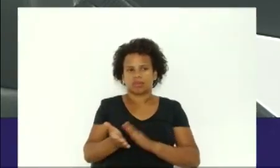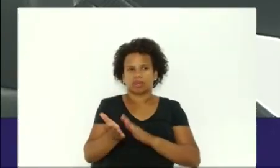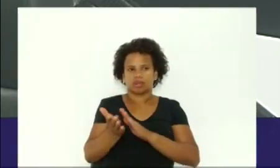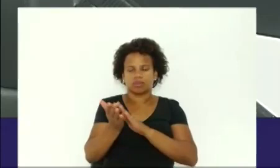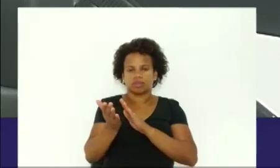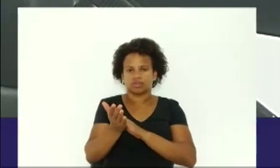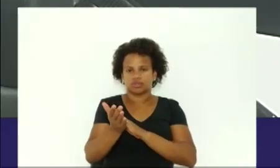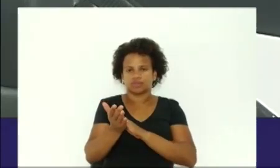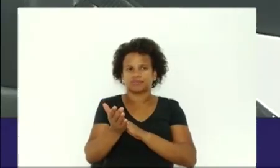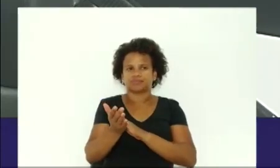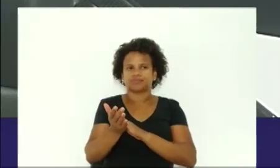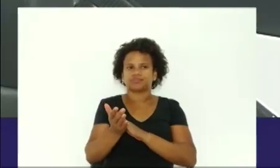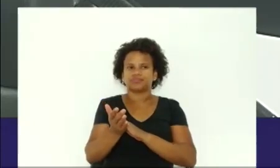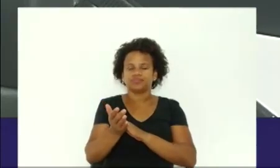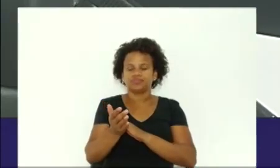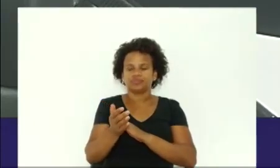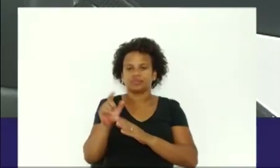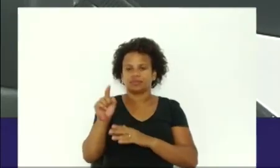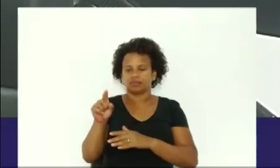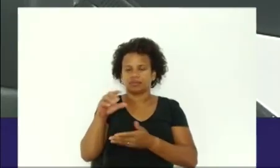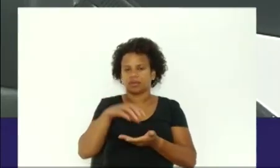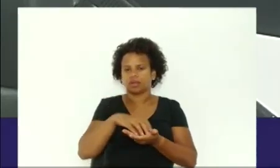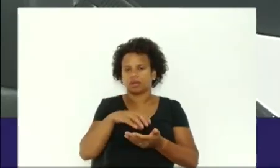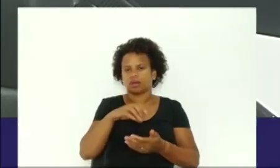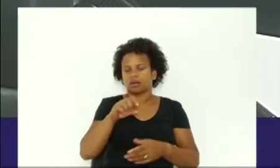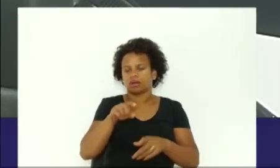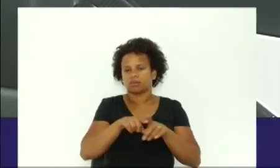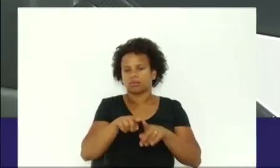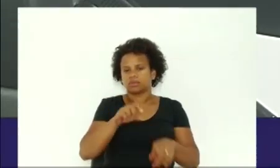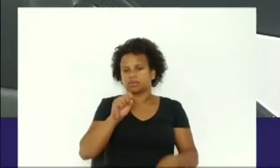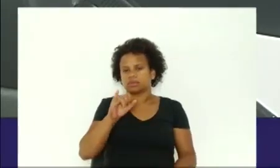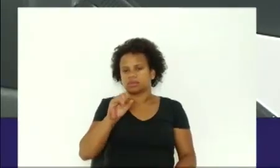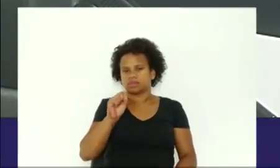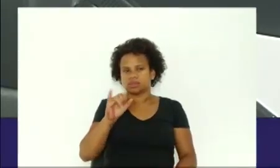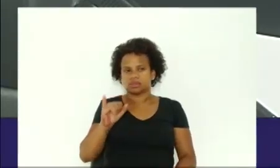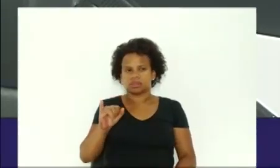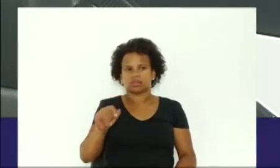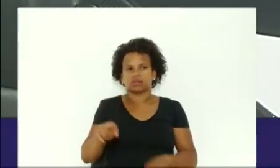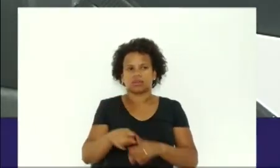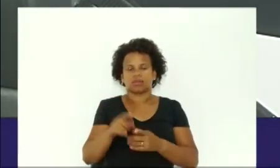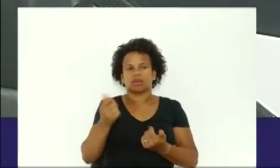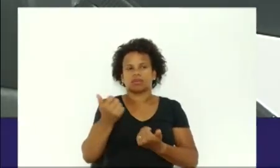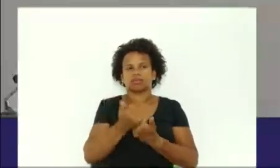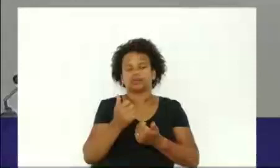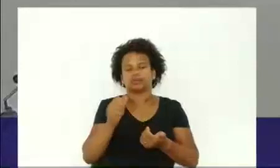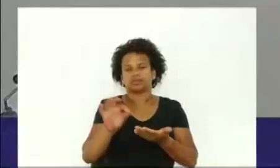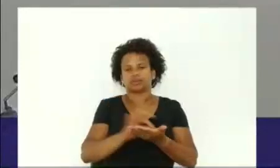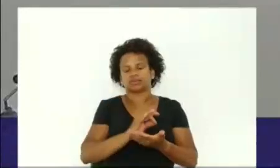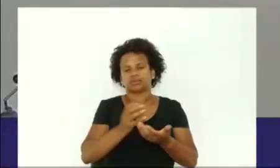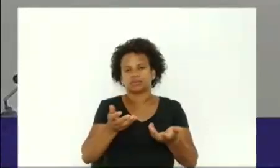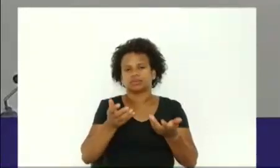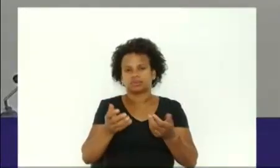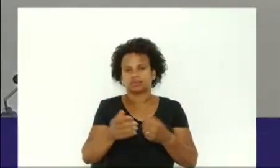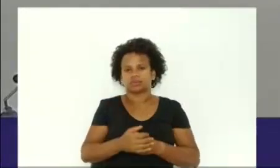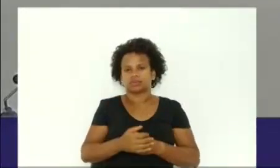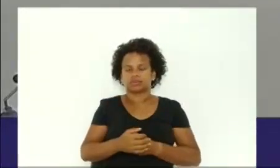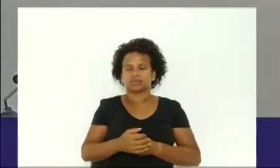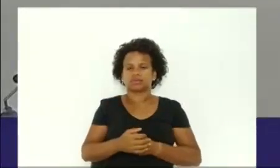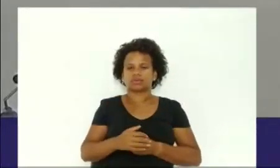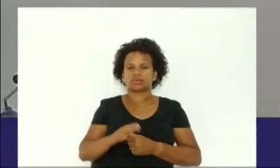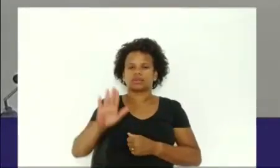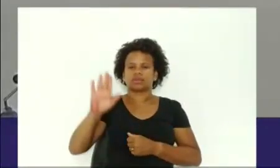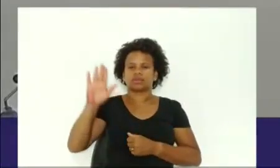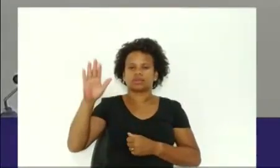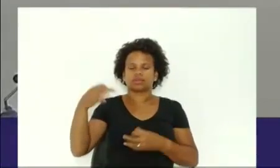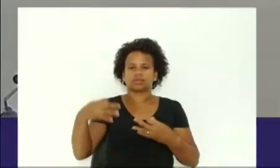da creche da irmã Ceci, parabéns à vereadora. Eu gostaria de assinar apoio também à moção. Questão de ordem, senhor presidente. Tem a